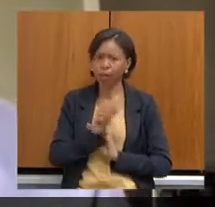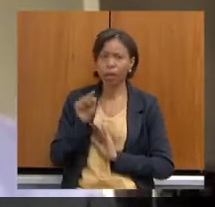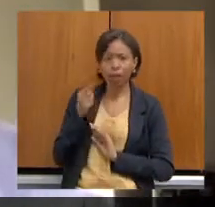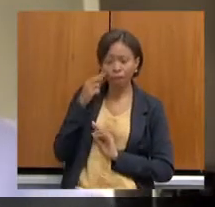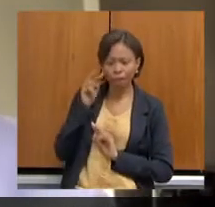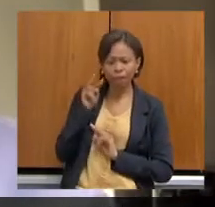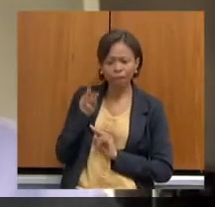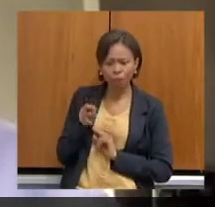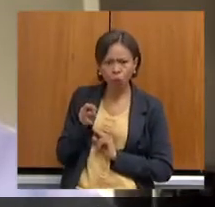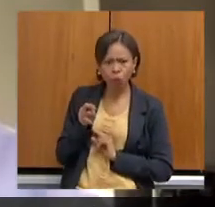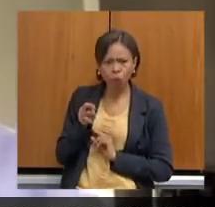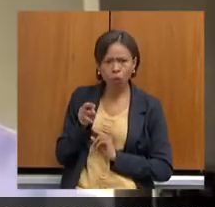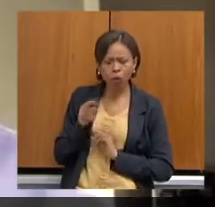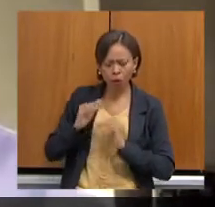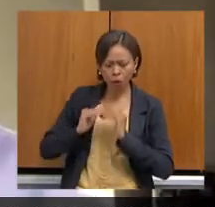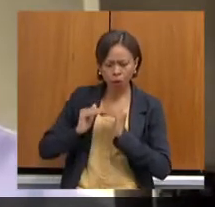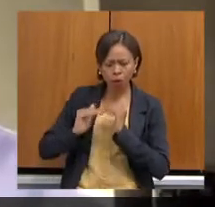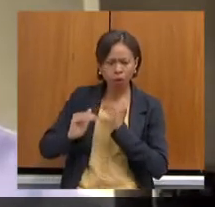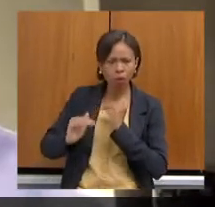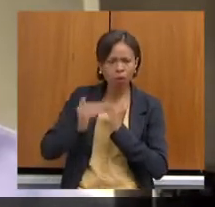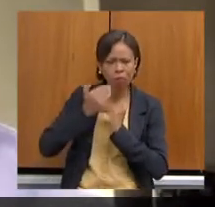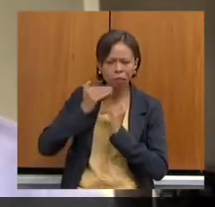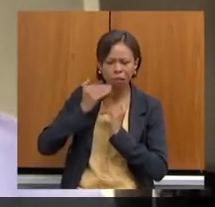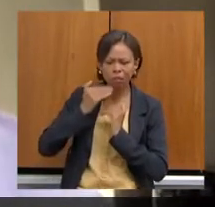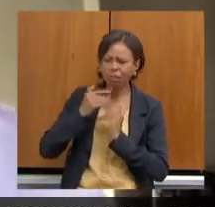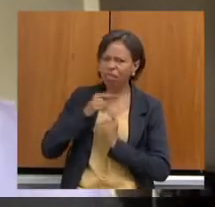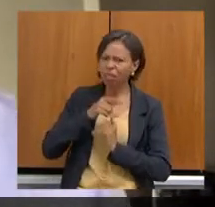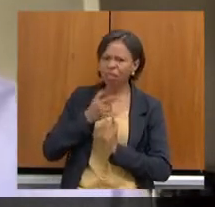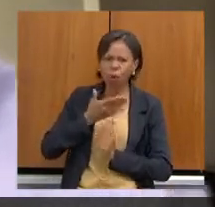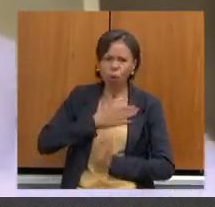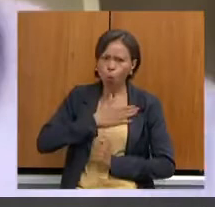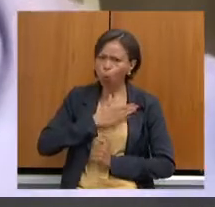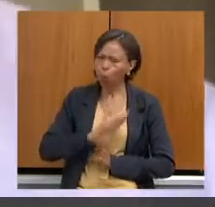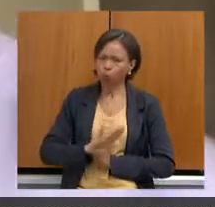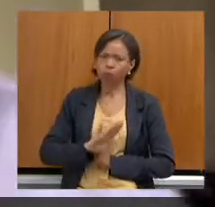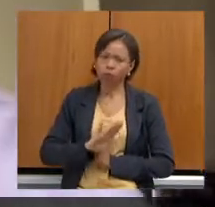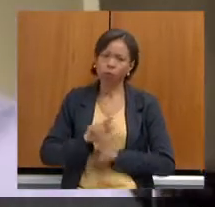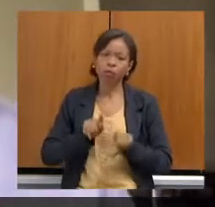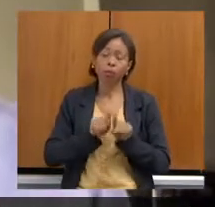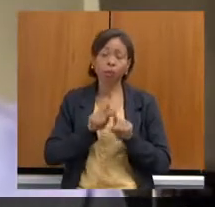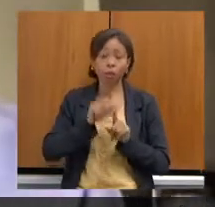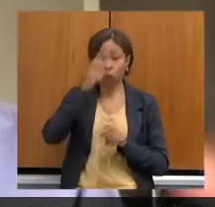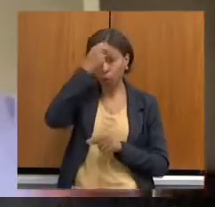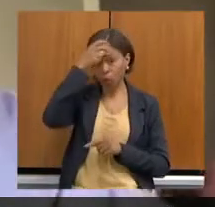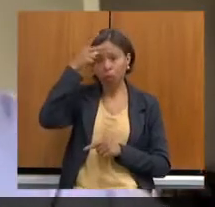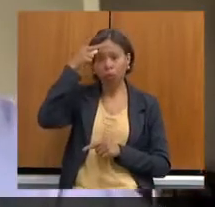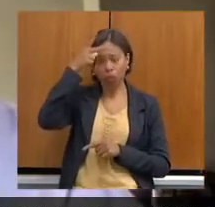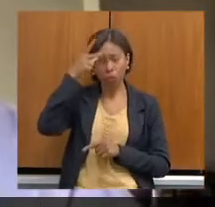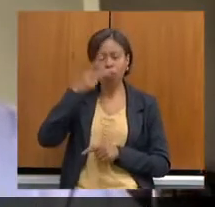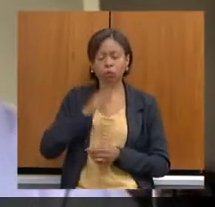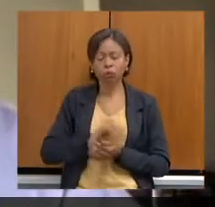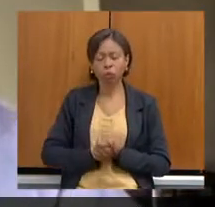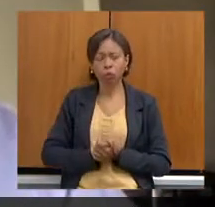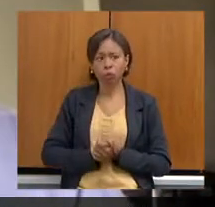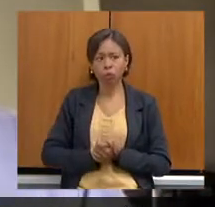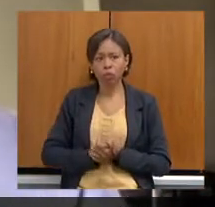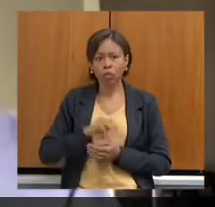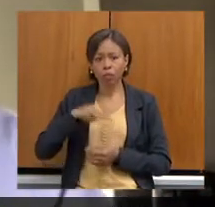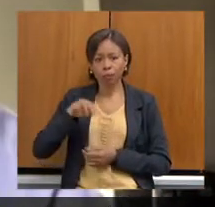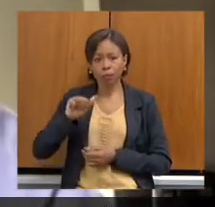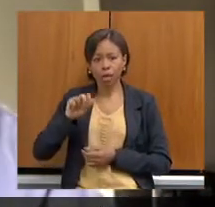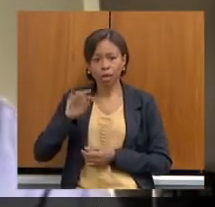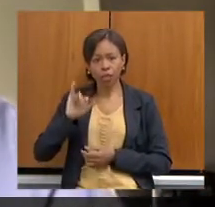estrada e também do nosso companheiro da o bicho tá o presidente da Câmara de Mathias Cardoso os dois municípios que